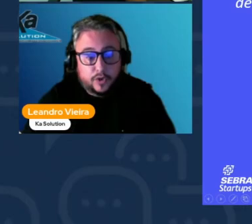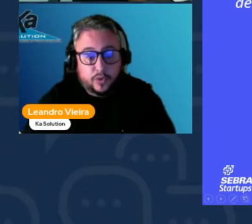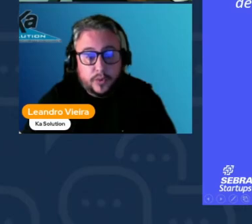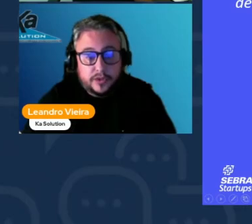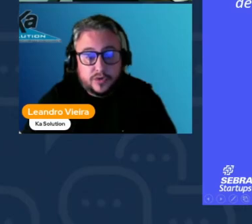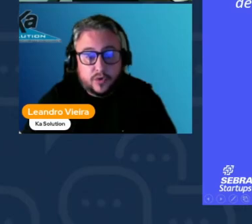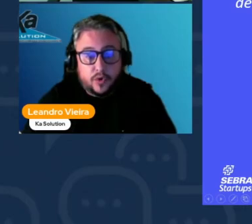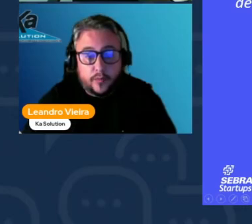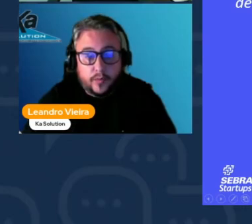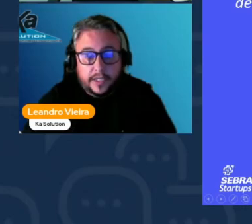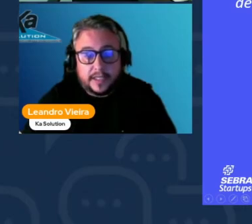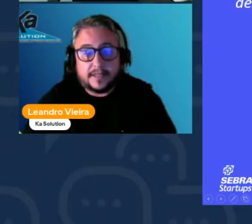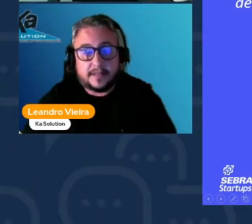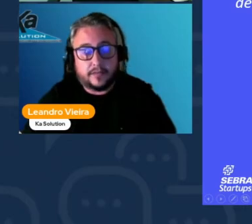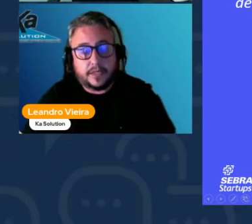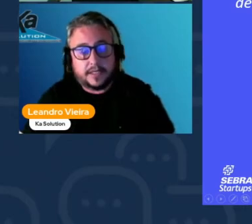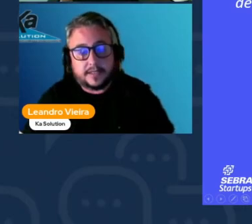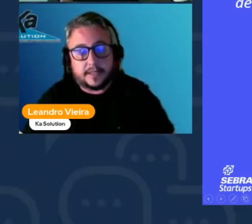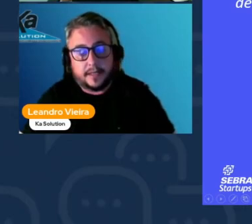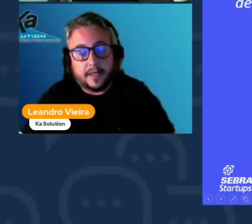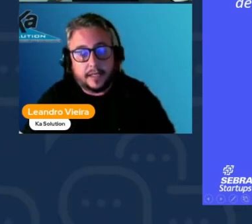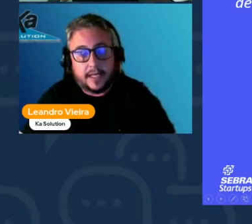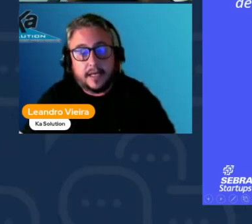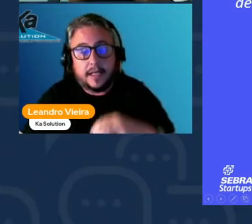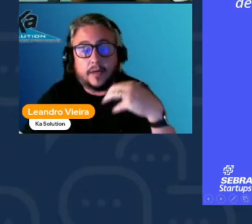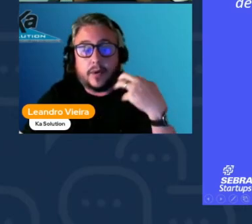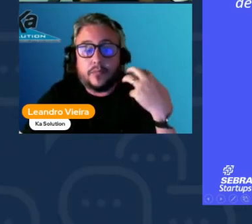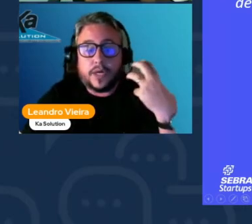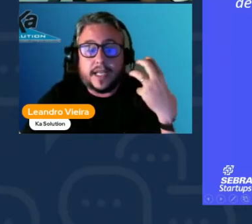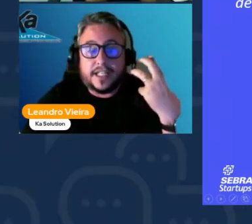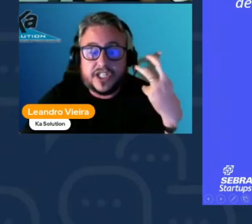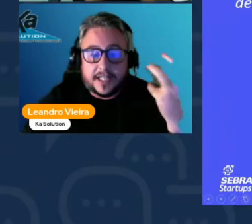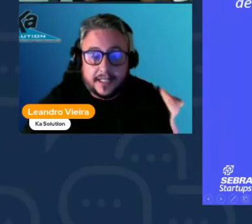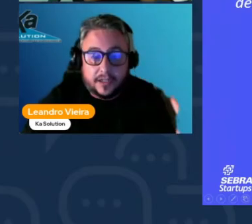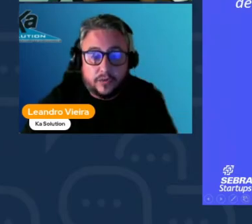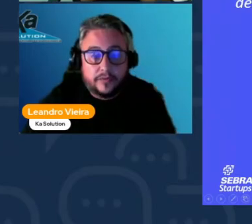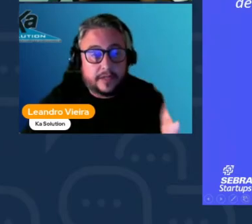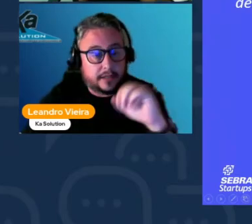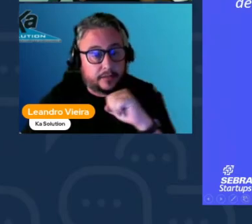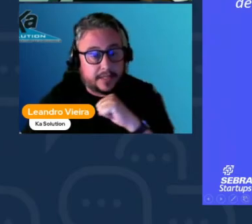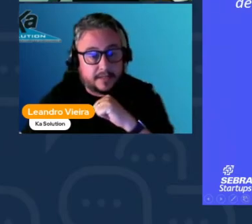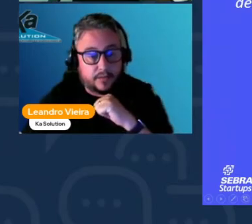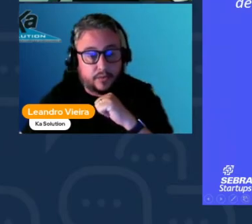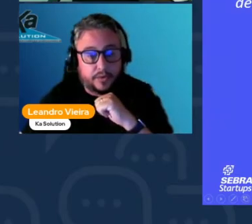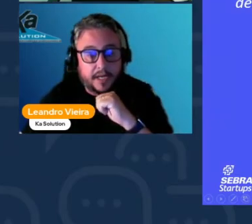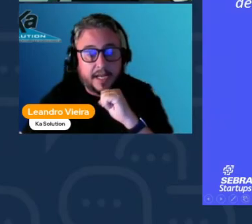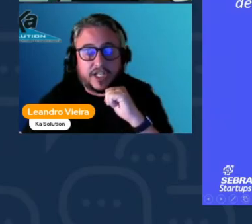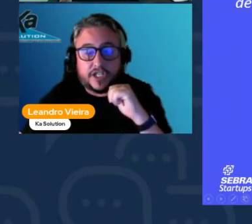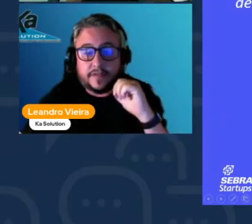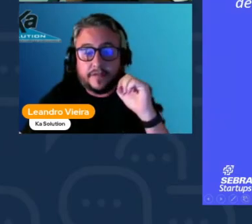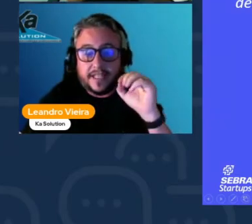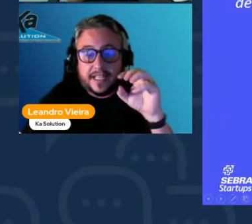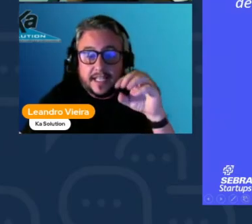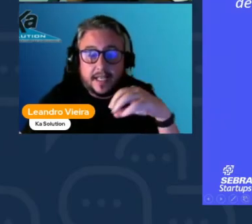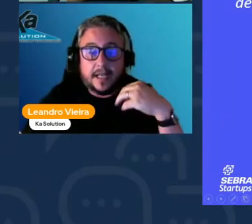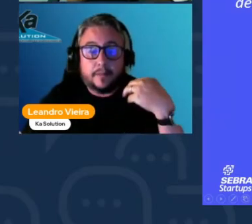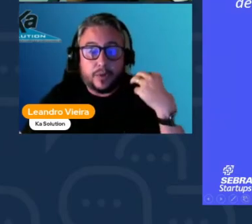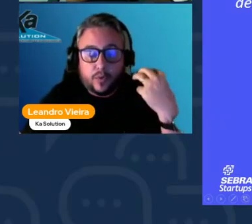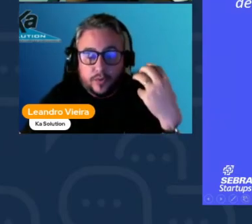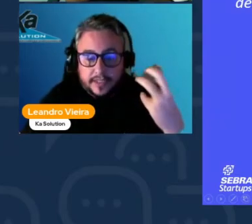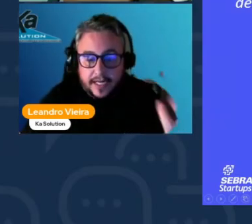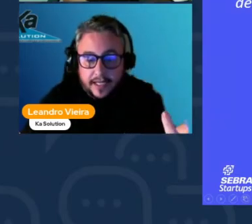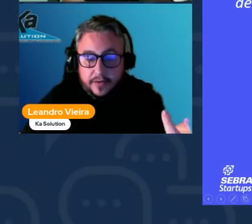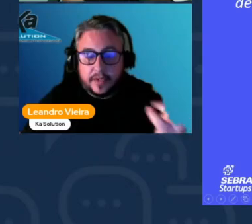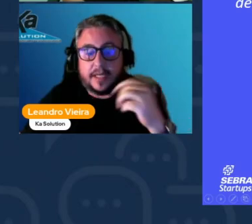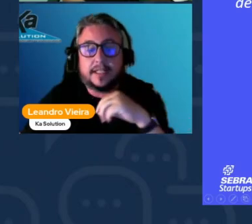claro, tudo isso com muita segurança, né? Não é porque está na nuvem que não é seguro. A gente vai ver que,